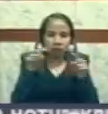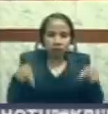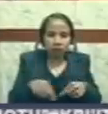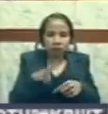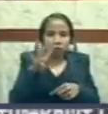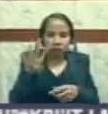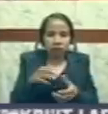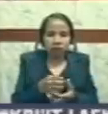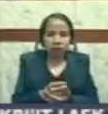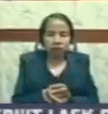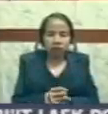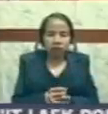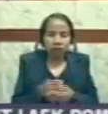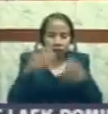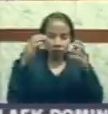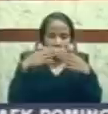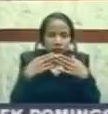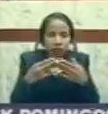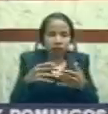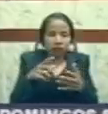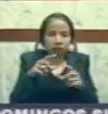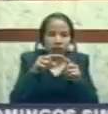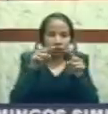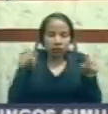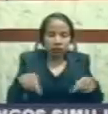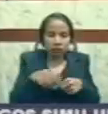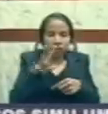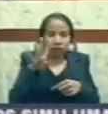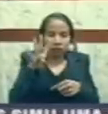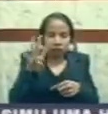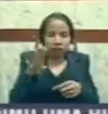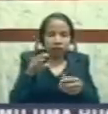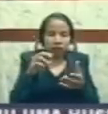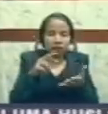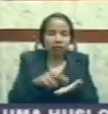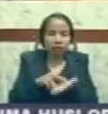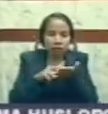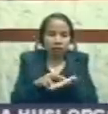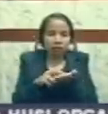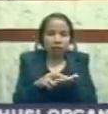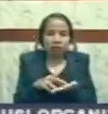Obrigada, senhor presidente. Tabela 4, receitas da região administrativa especial de Acuça e Ambeno.